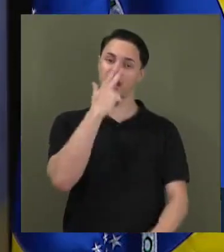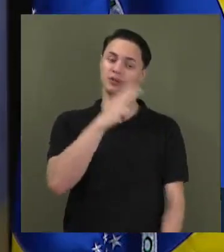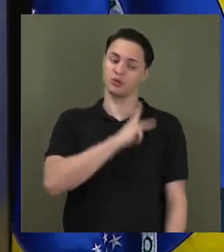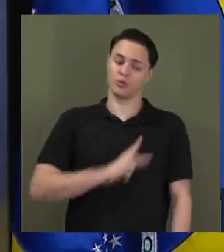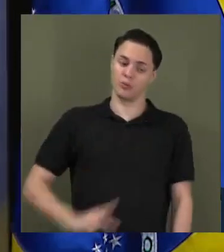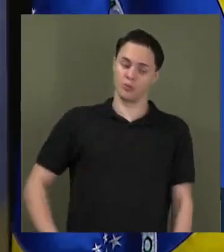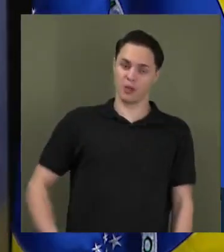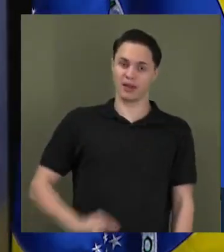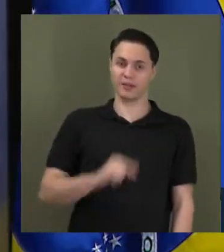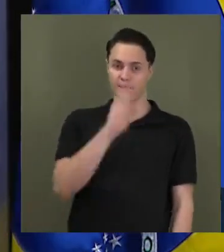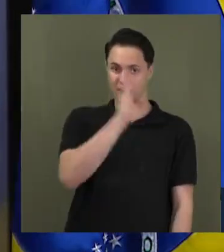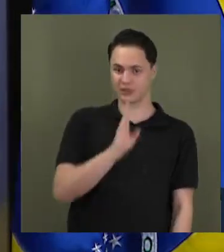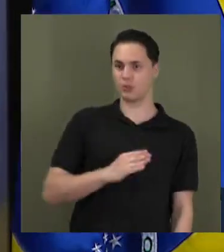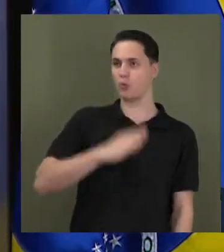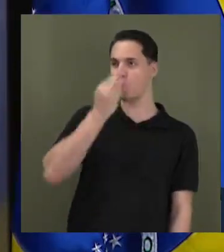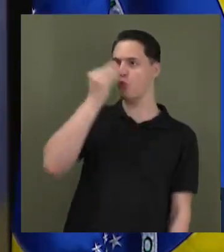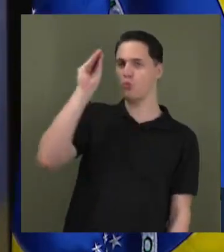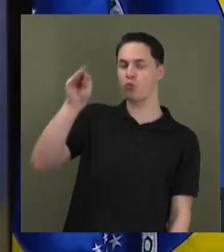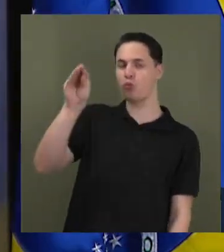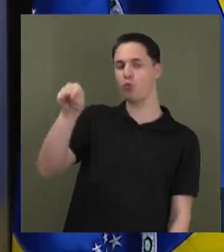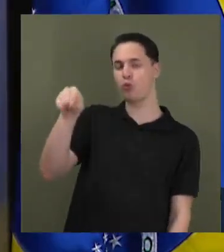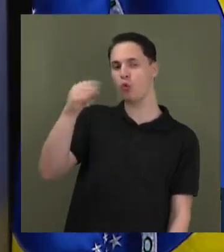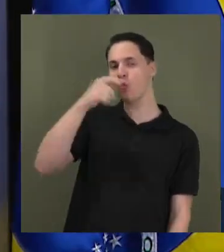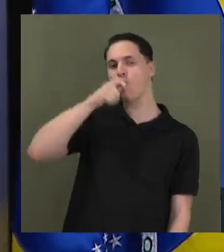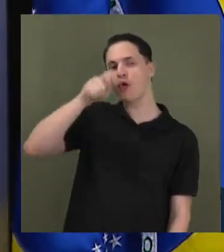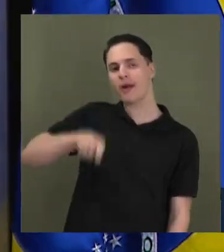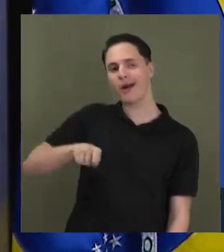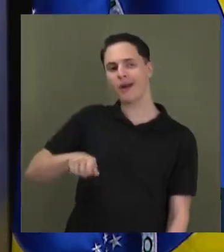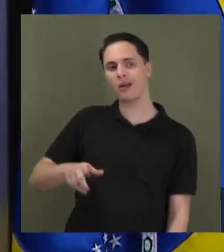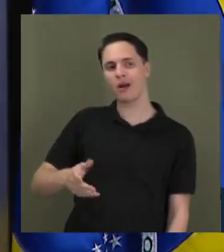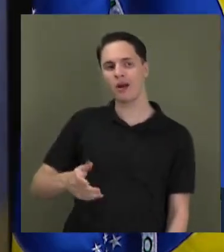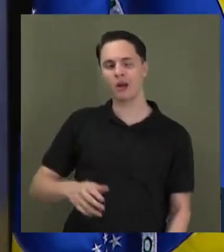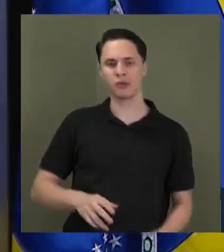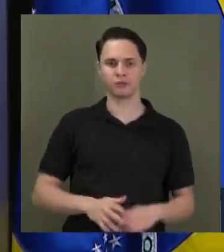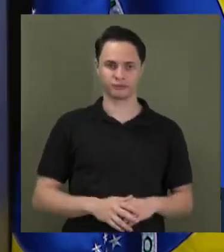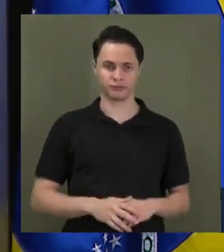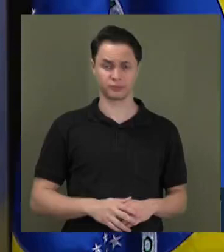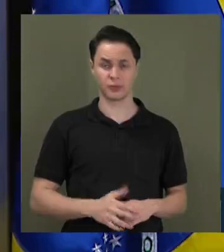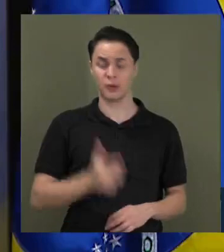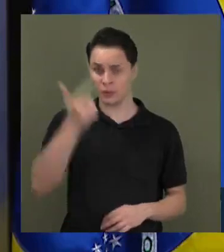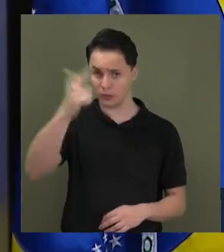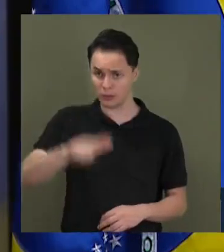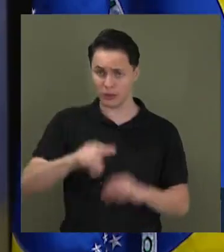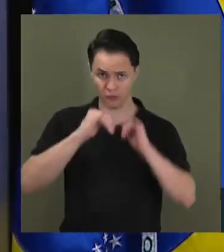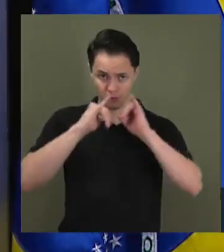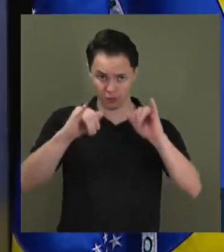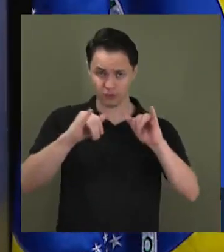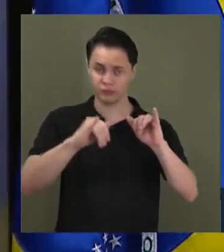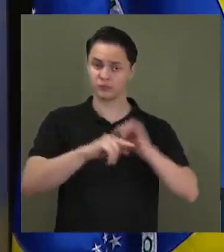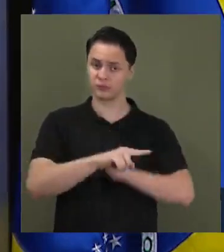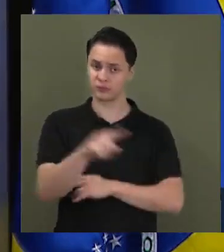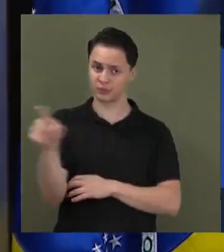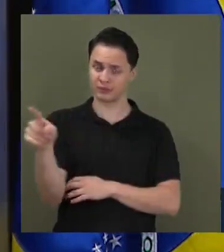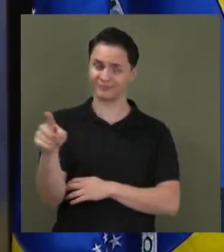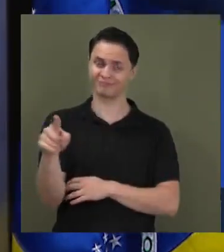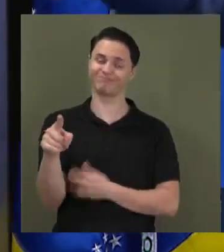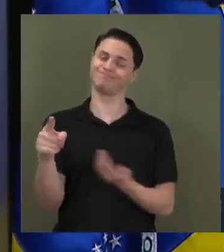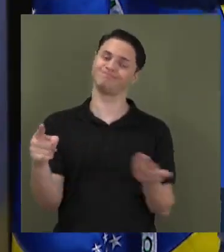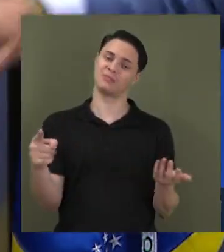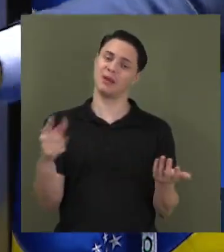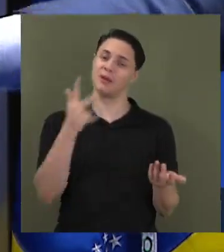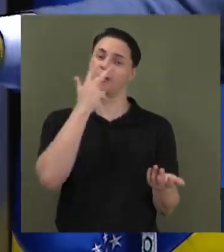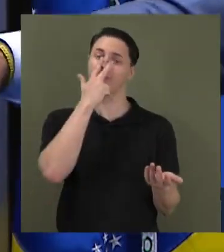Ucrânia, solenemente ignorando a Ucrânia. E repito, isso é um desrespeito com o